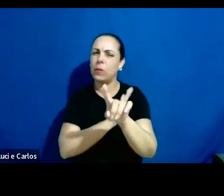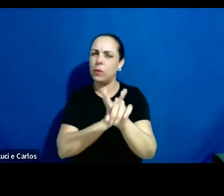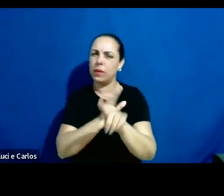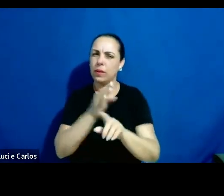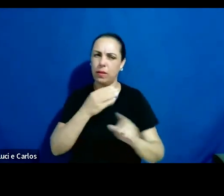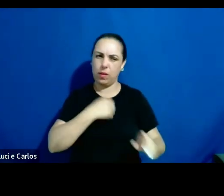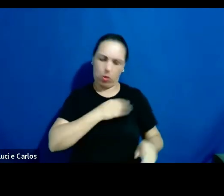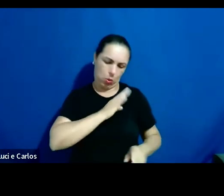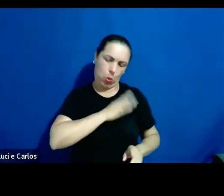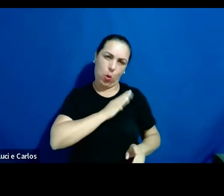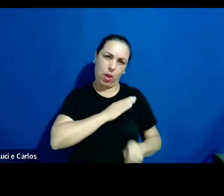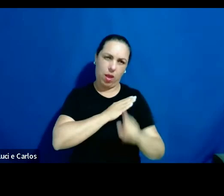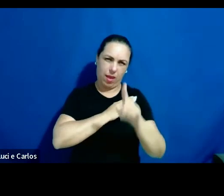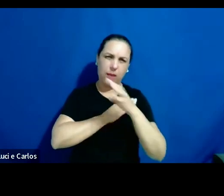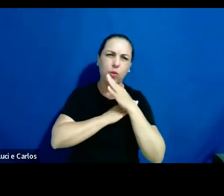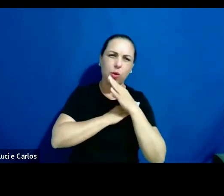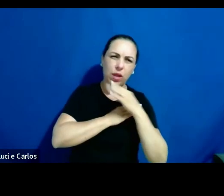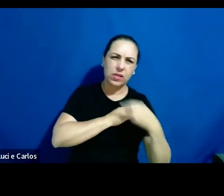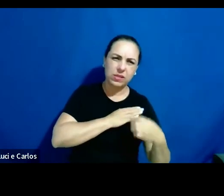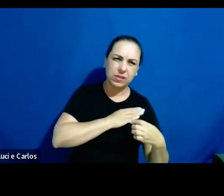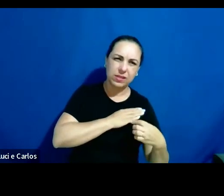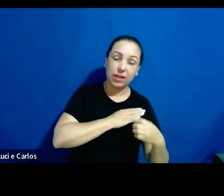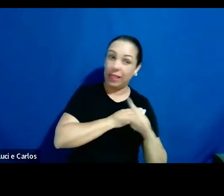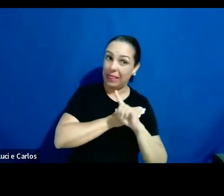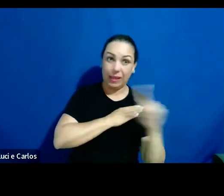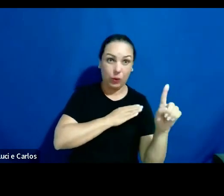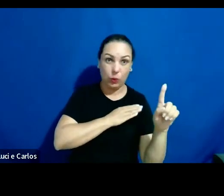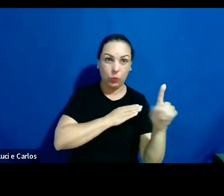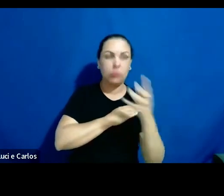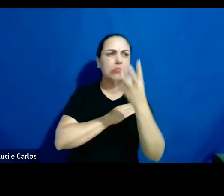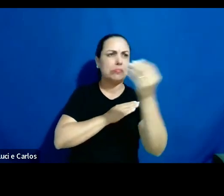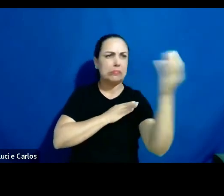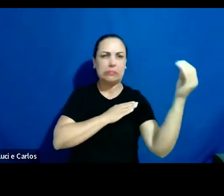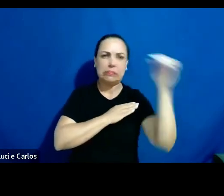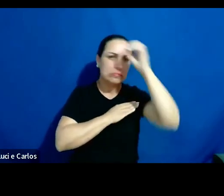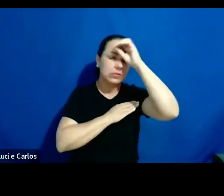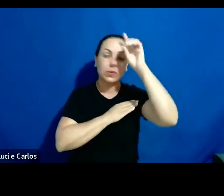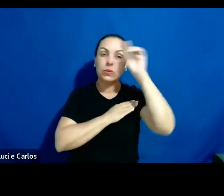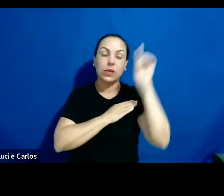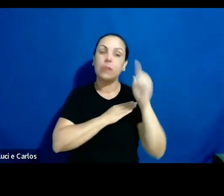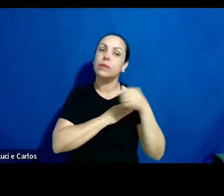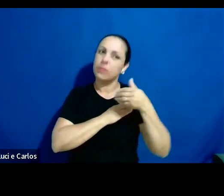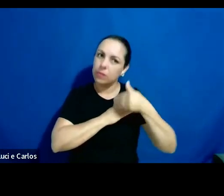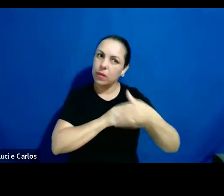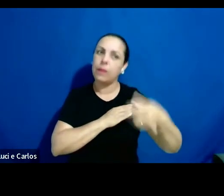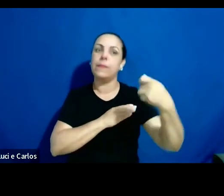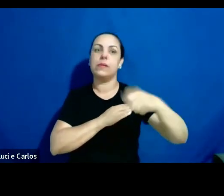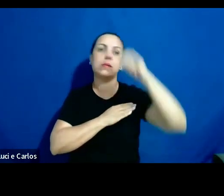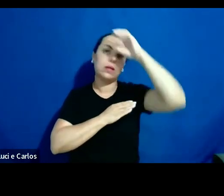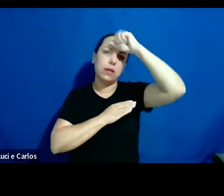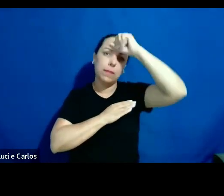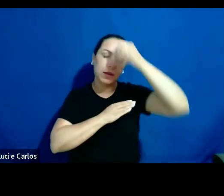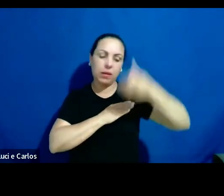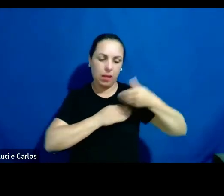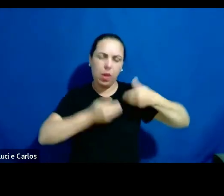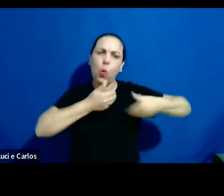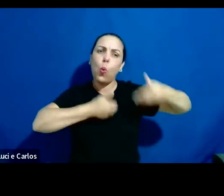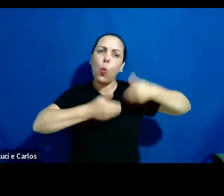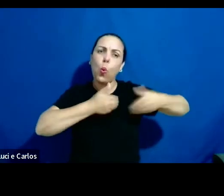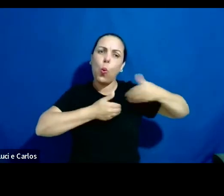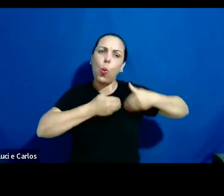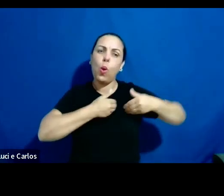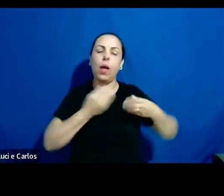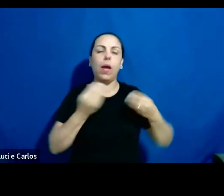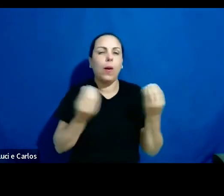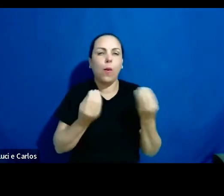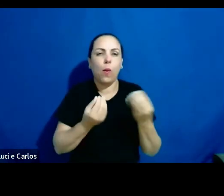que deve ser a grande maioria, né? Então você precisa conhecê-lo para aprender a cuidar melhor dele. Você só vai cuidar melhor de